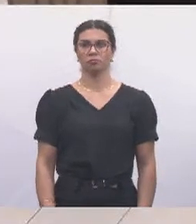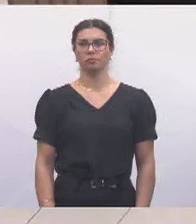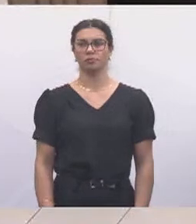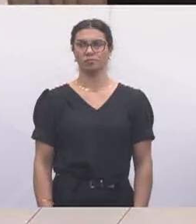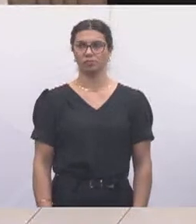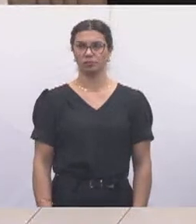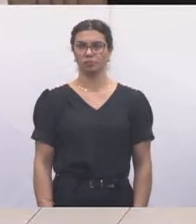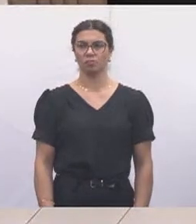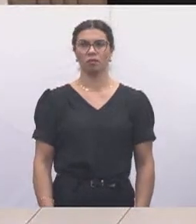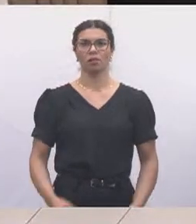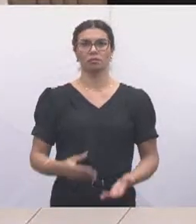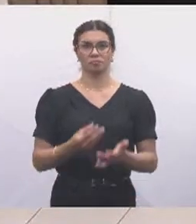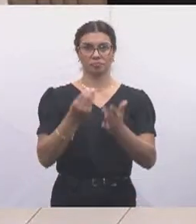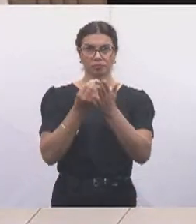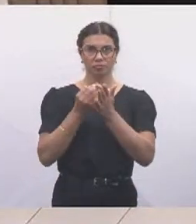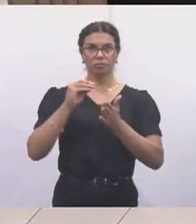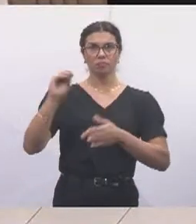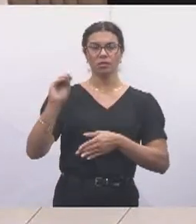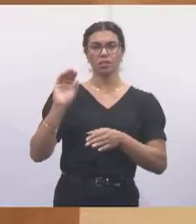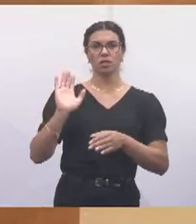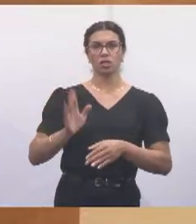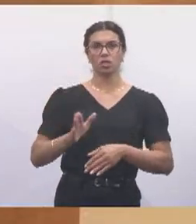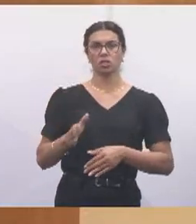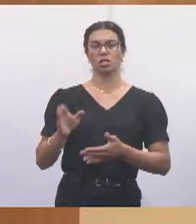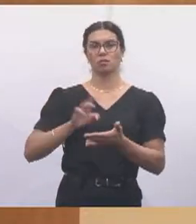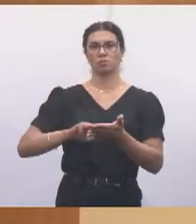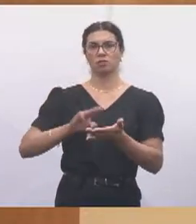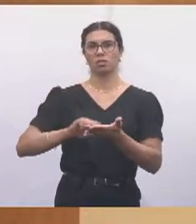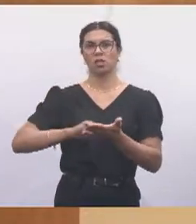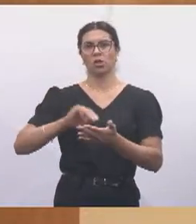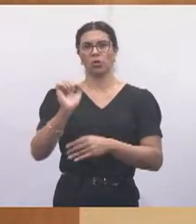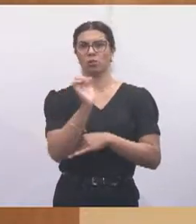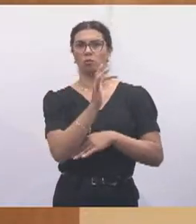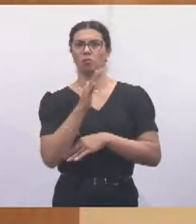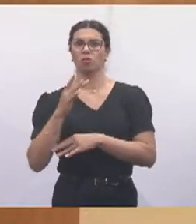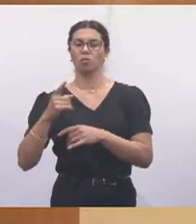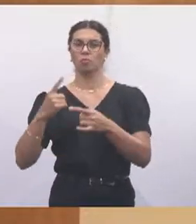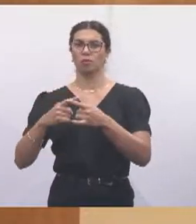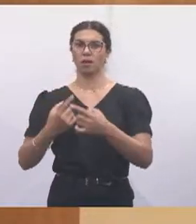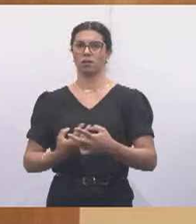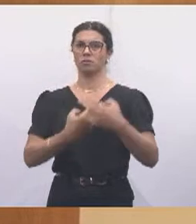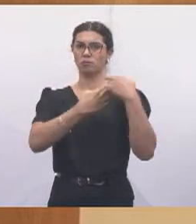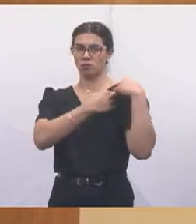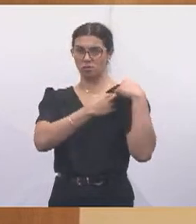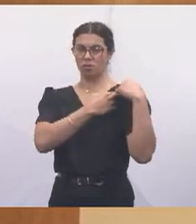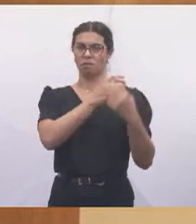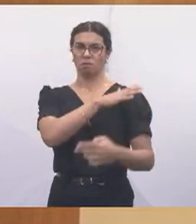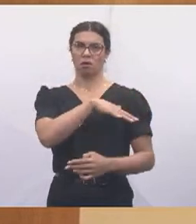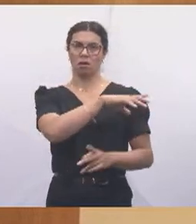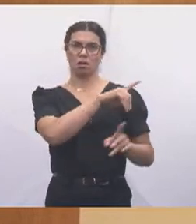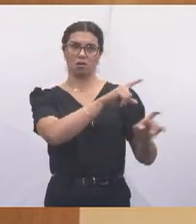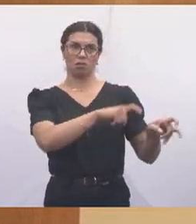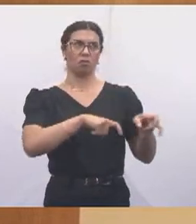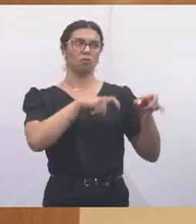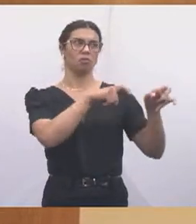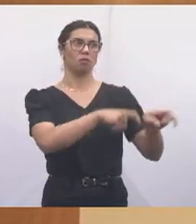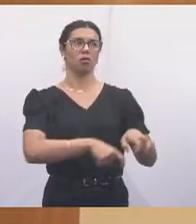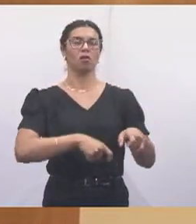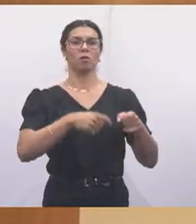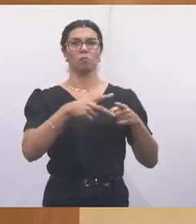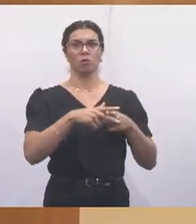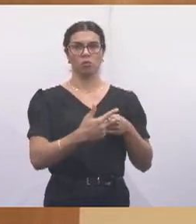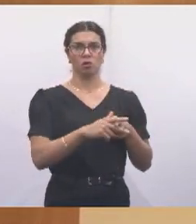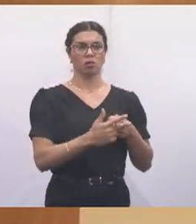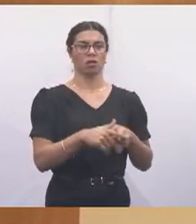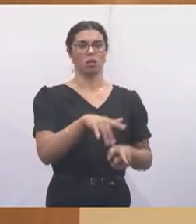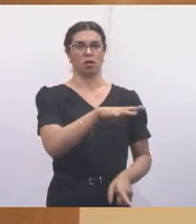Caminhou, para a Secretaria do Meio Ambiente, que é responsável hoje pelas estradas rurais, na estrada de chão, para fazer a manutenção ali no